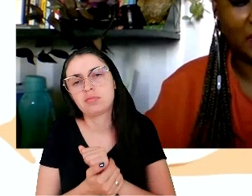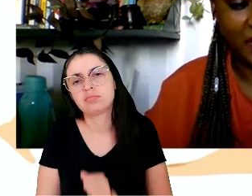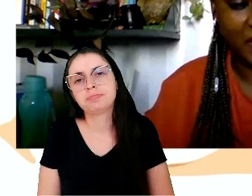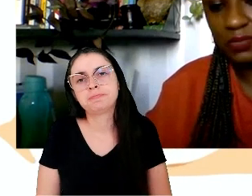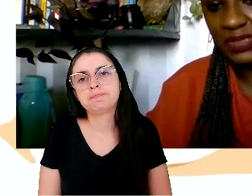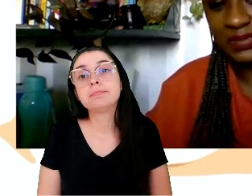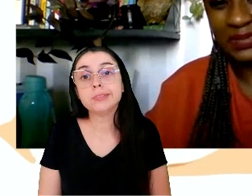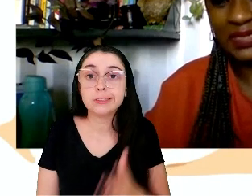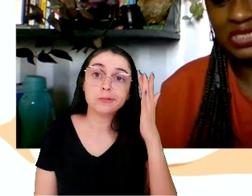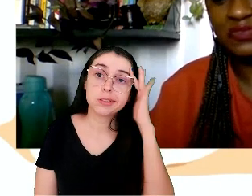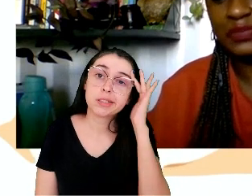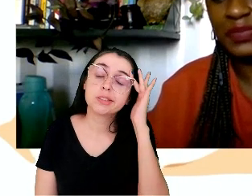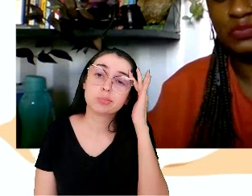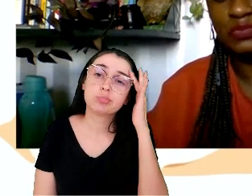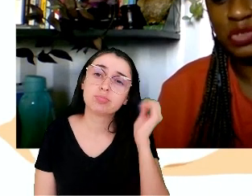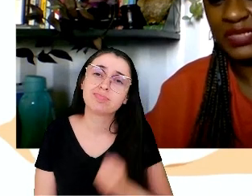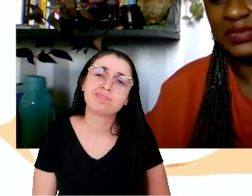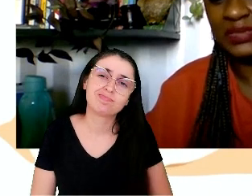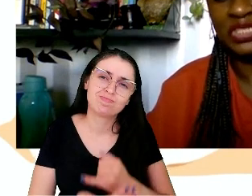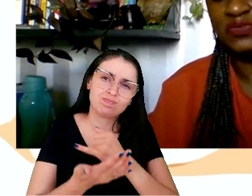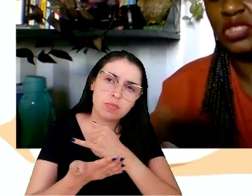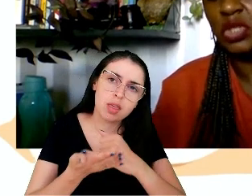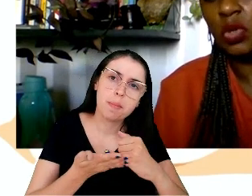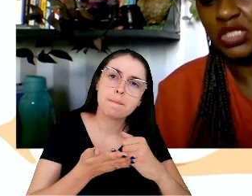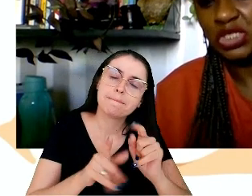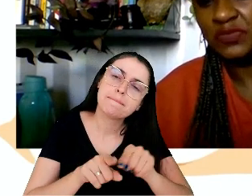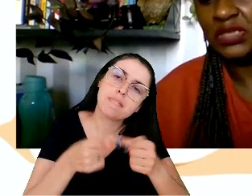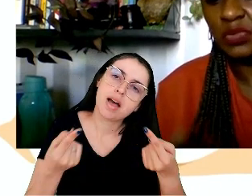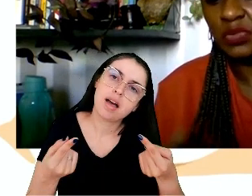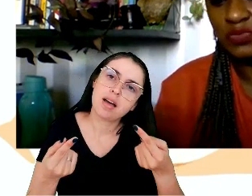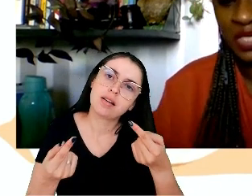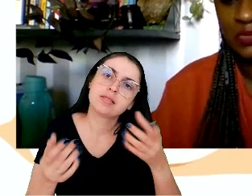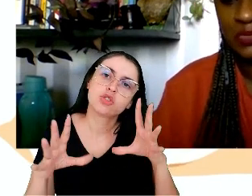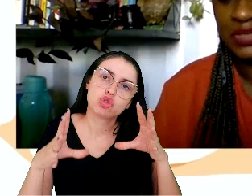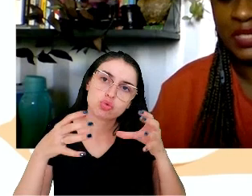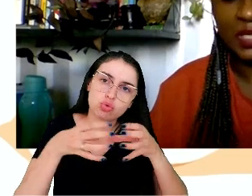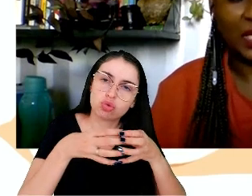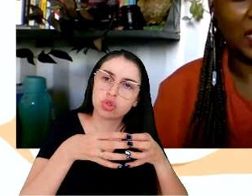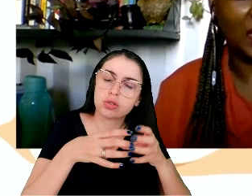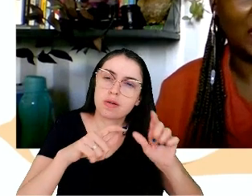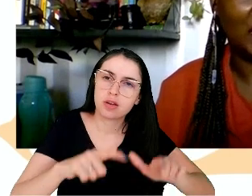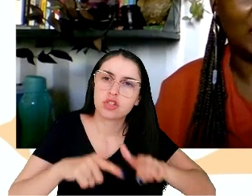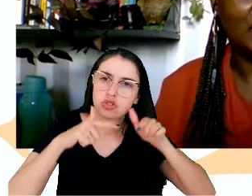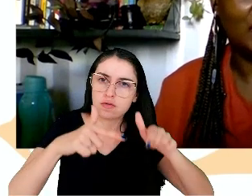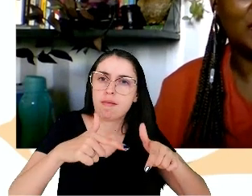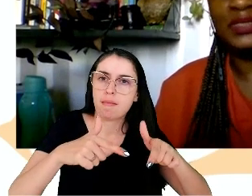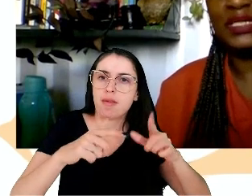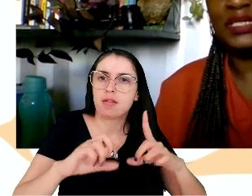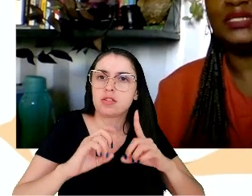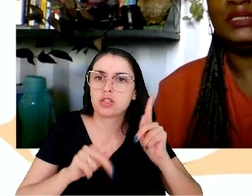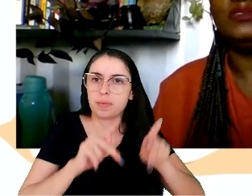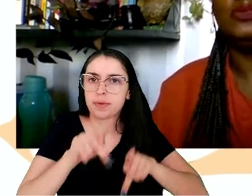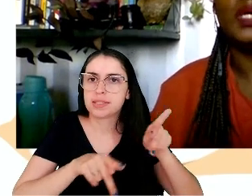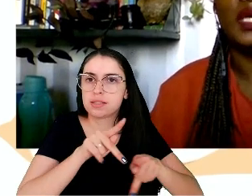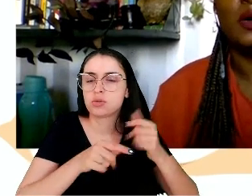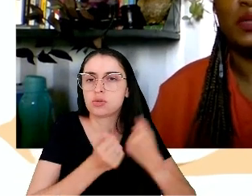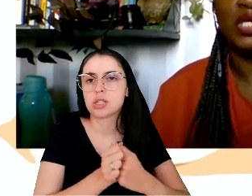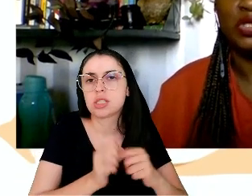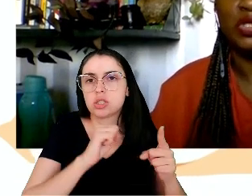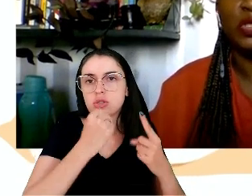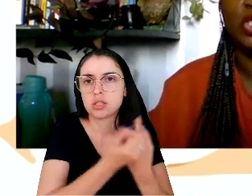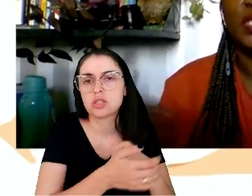acredito que tem algumas iniciativas, mas são muito mais iniciativas de coletivos e de movimentos da sociedade civil